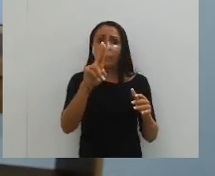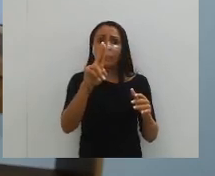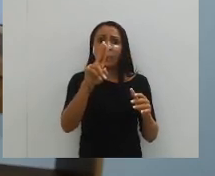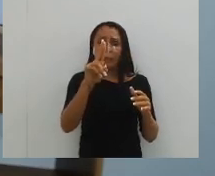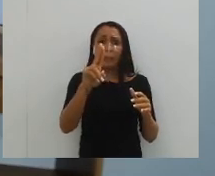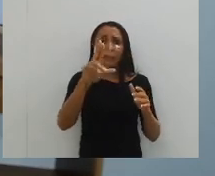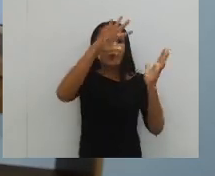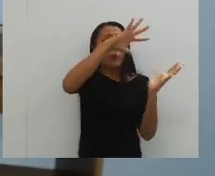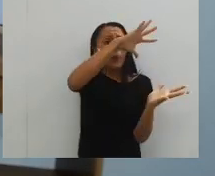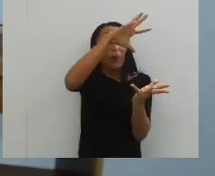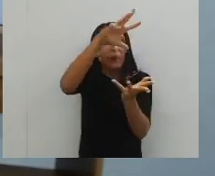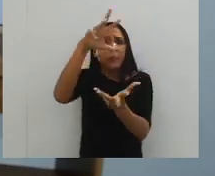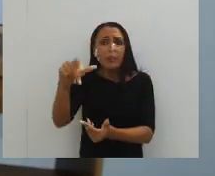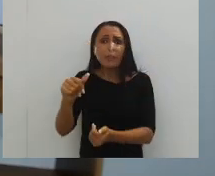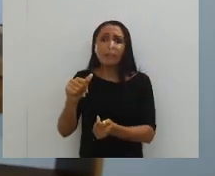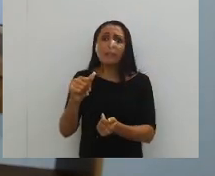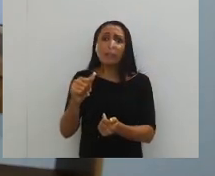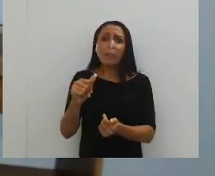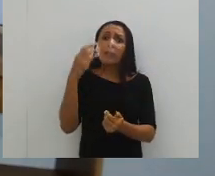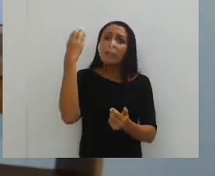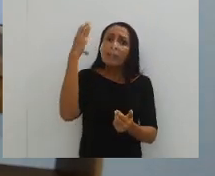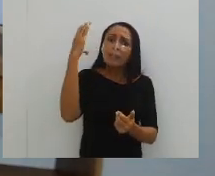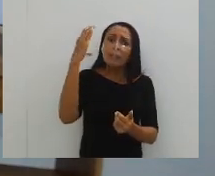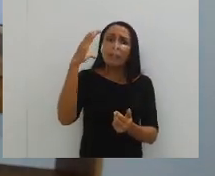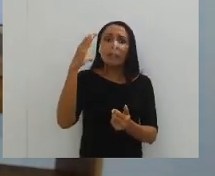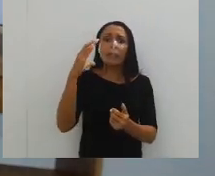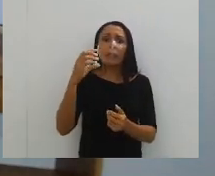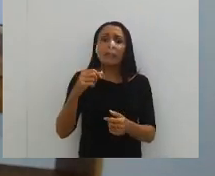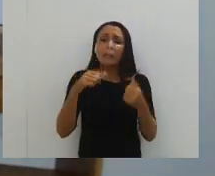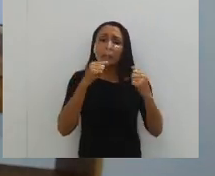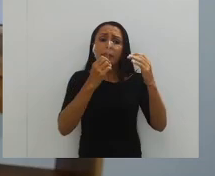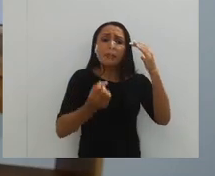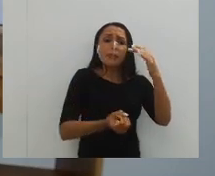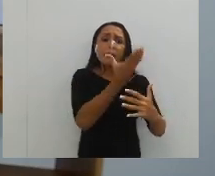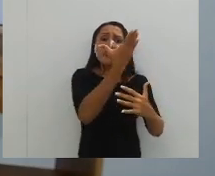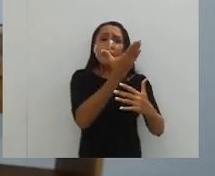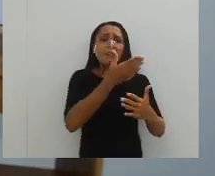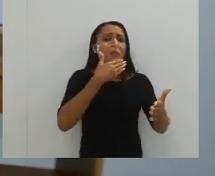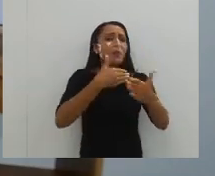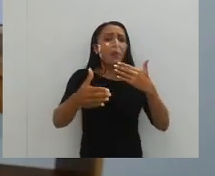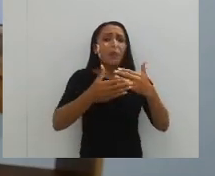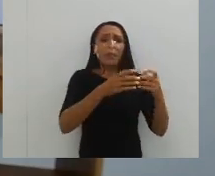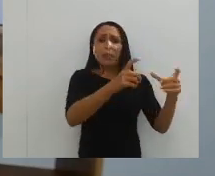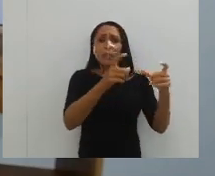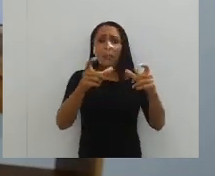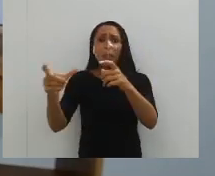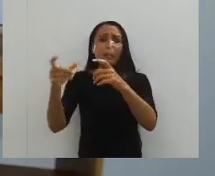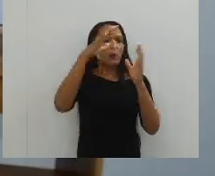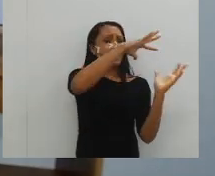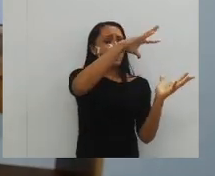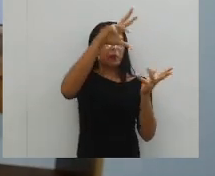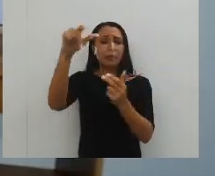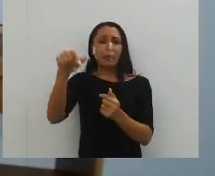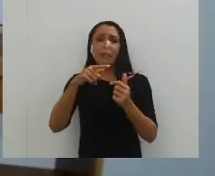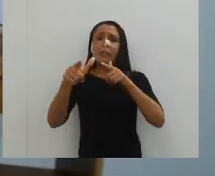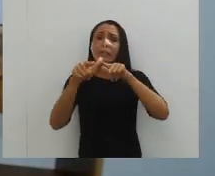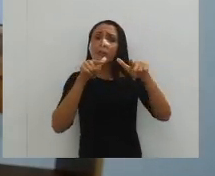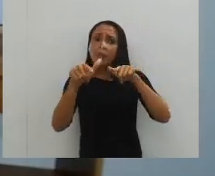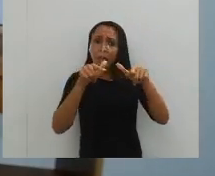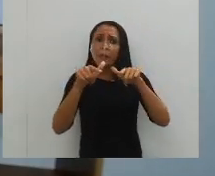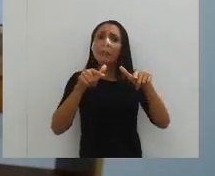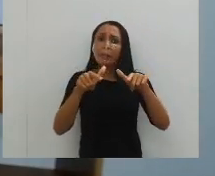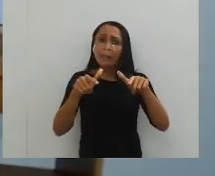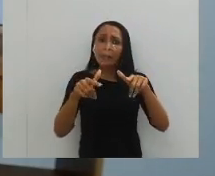universal, um nome científico, e a gente tem que criar isso para que em qualquer lugar do planeta que você trabalhe com esse